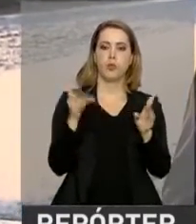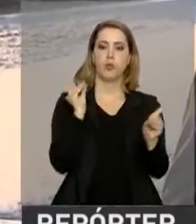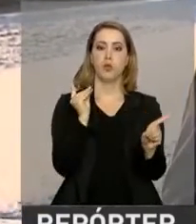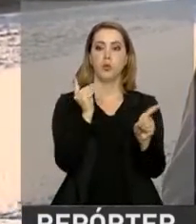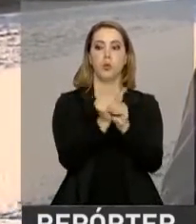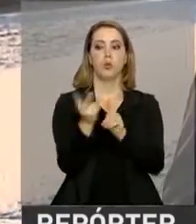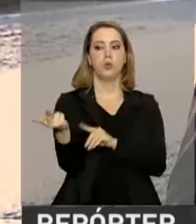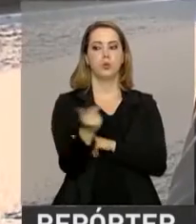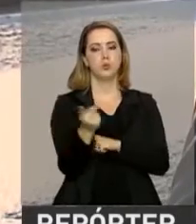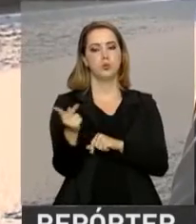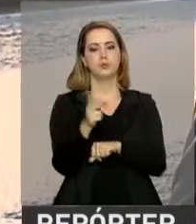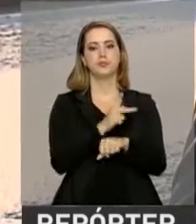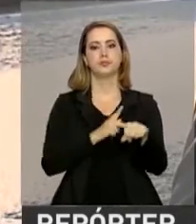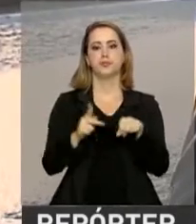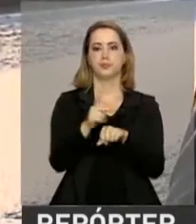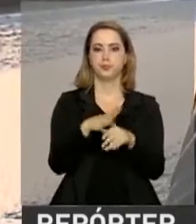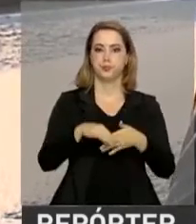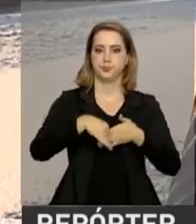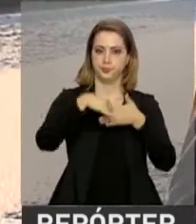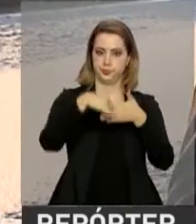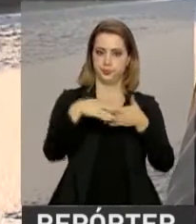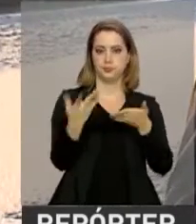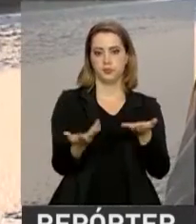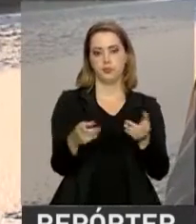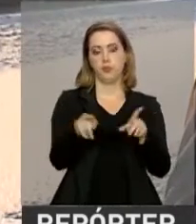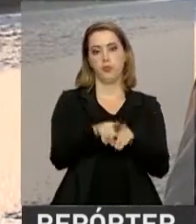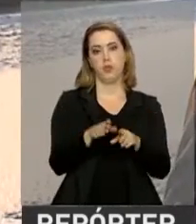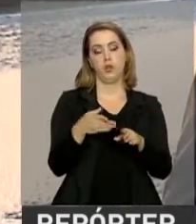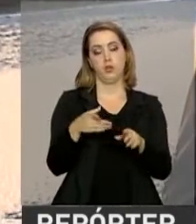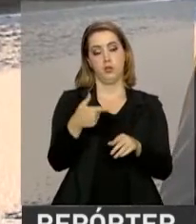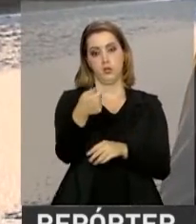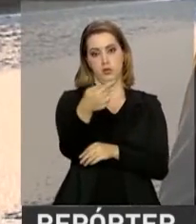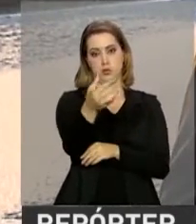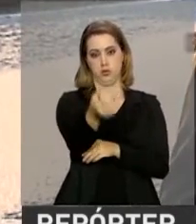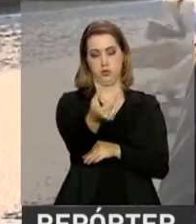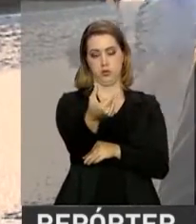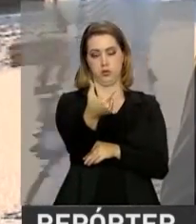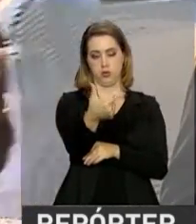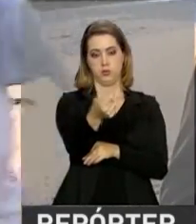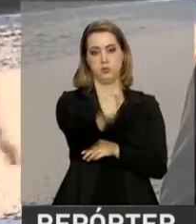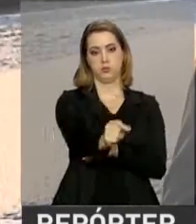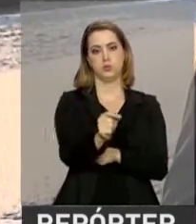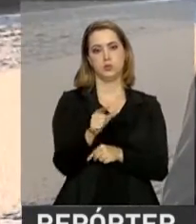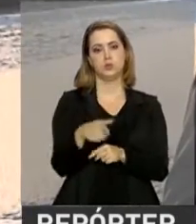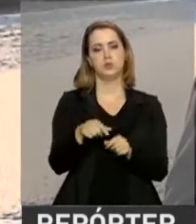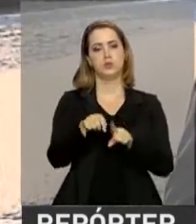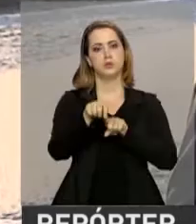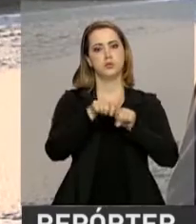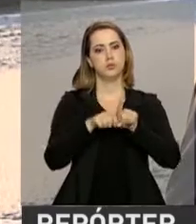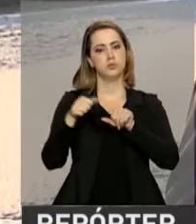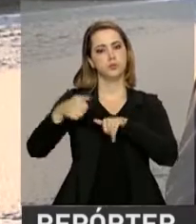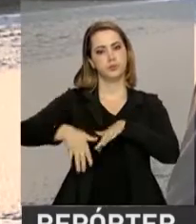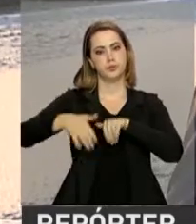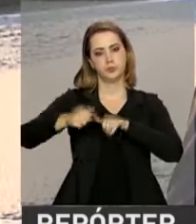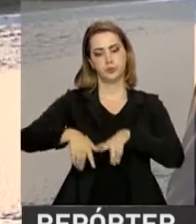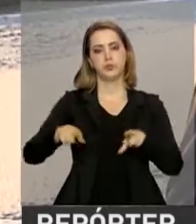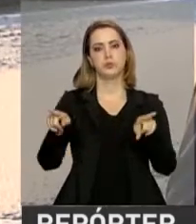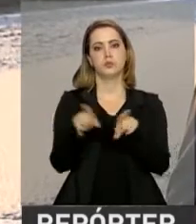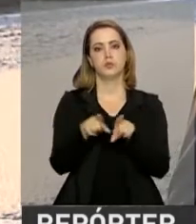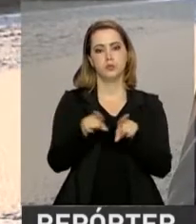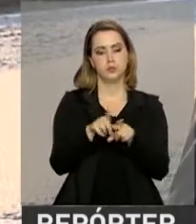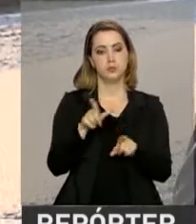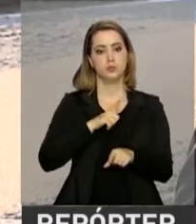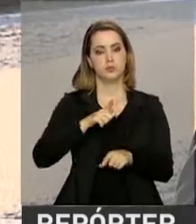bilateral entre os dois líderes à margem da cúpula do g20 na china no último mês de setembro também está